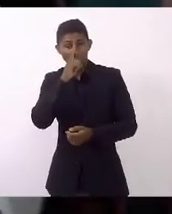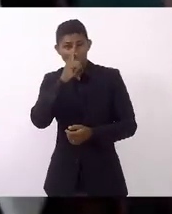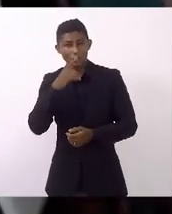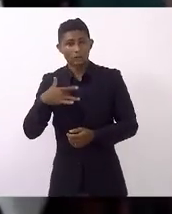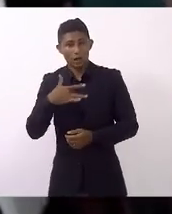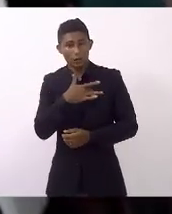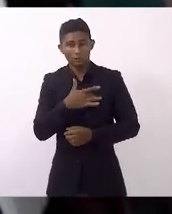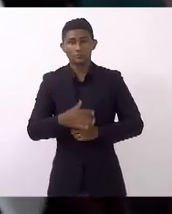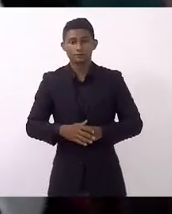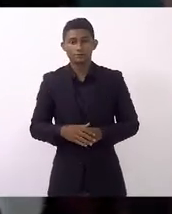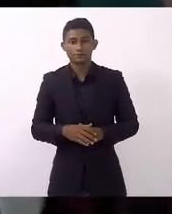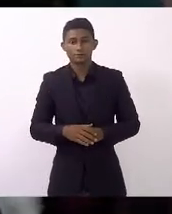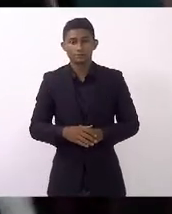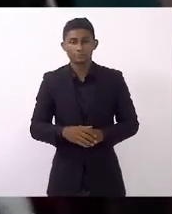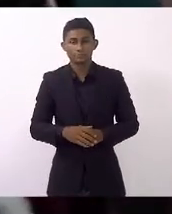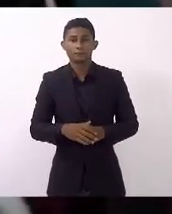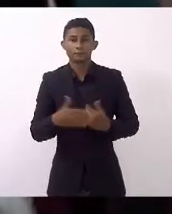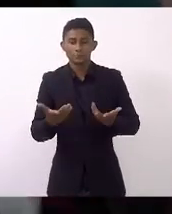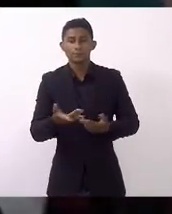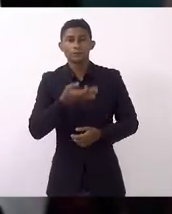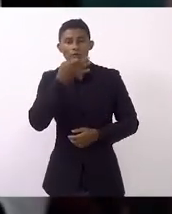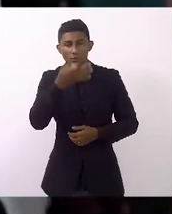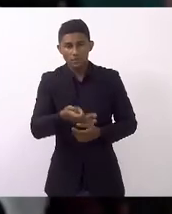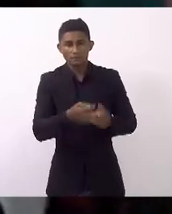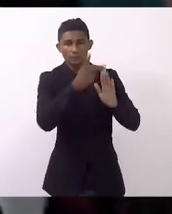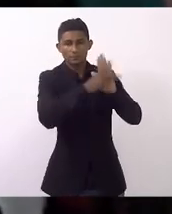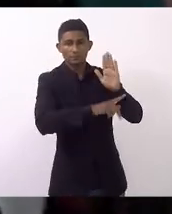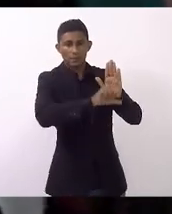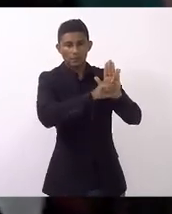adolescentes. Isso posto, meu parecer ao projeto de lei